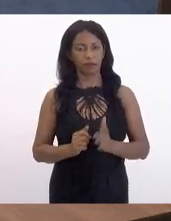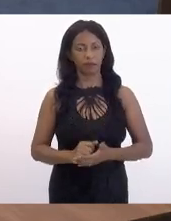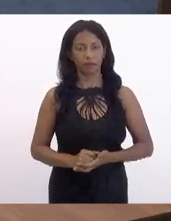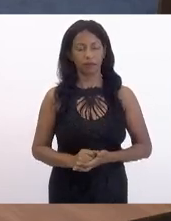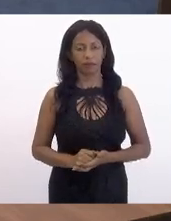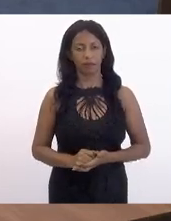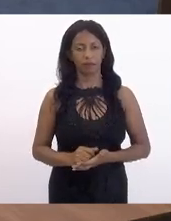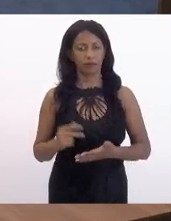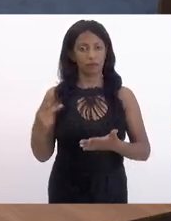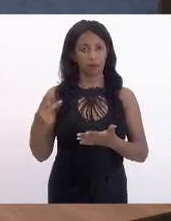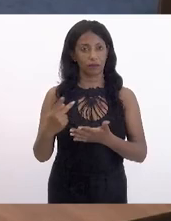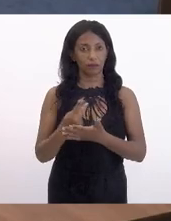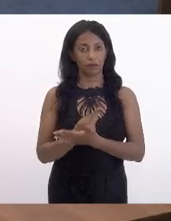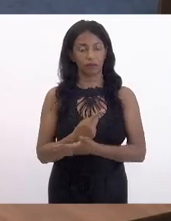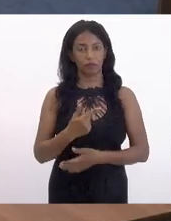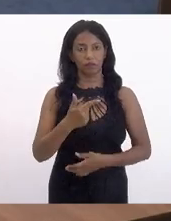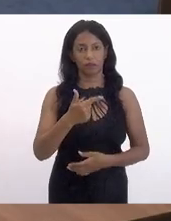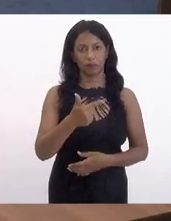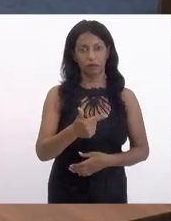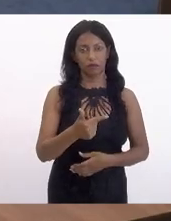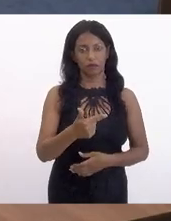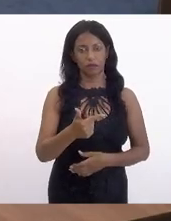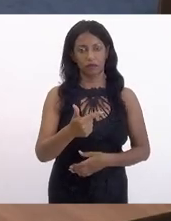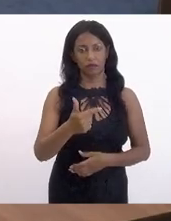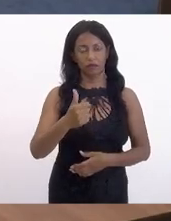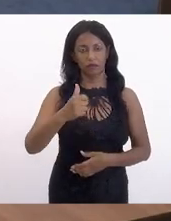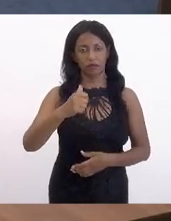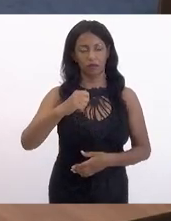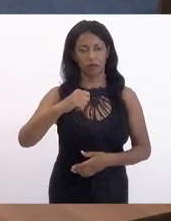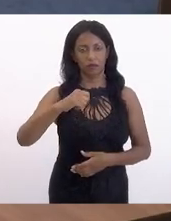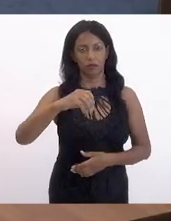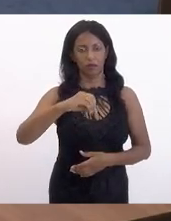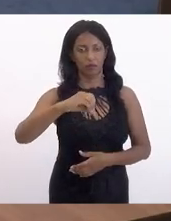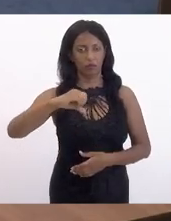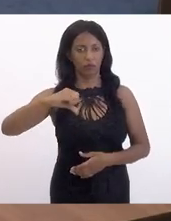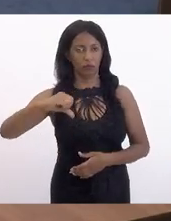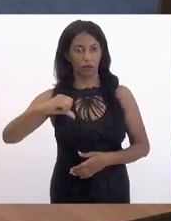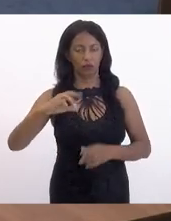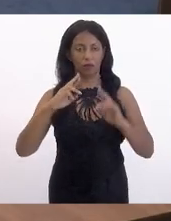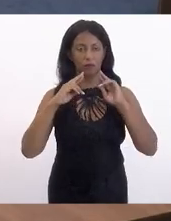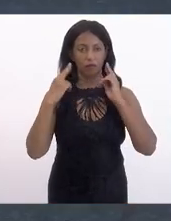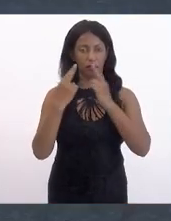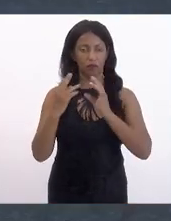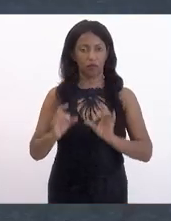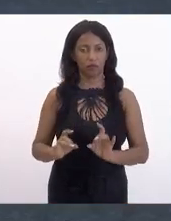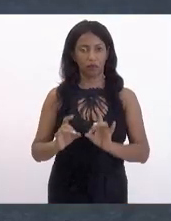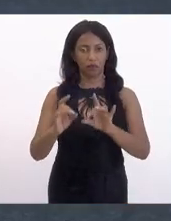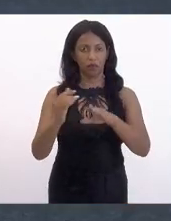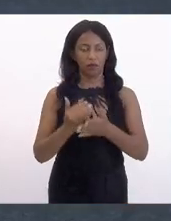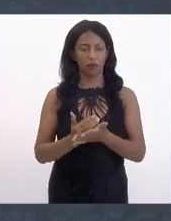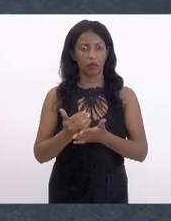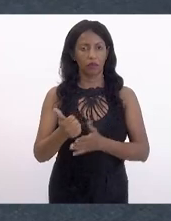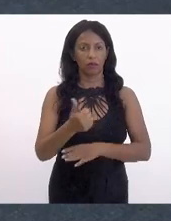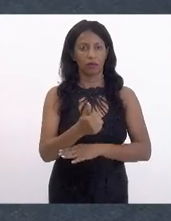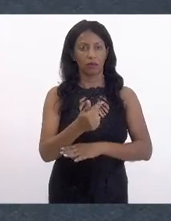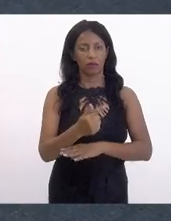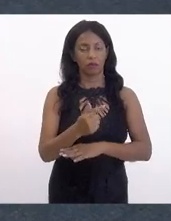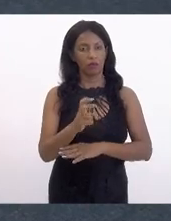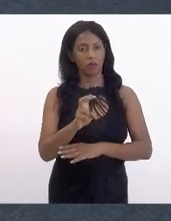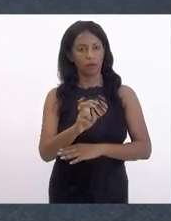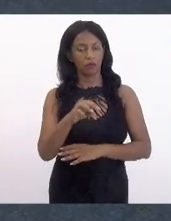o ocorrido na 209ª sessão extraordinária que inicial das